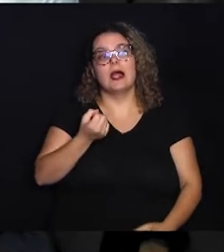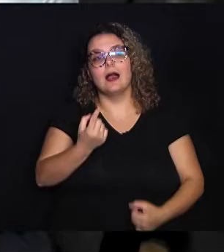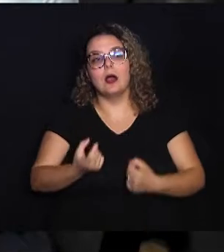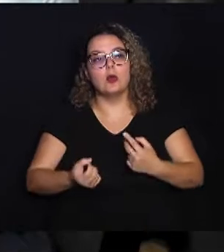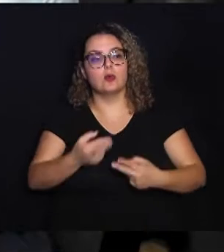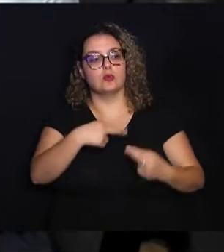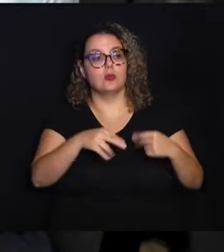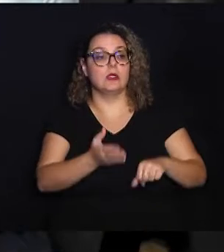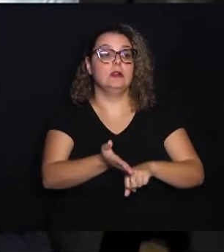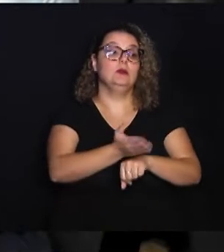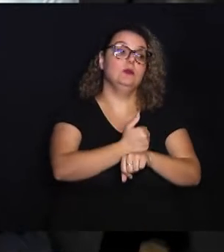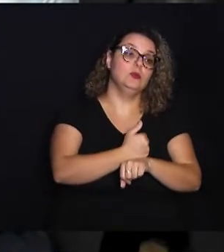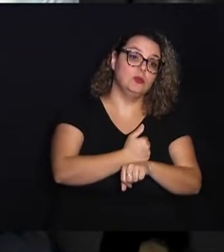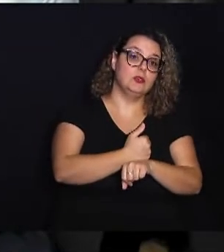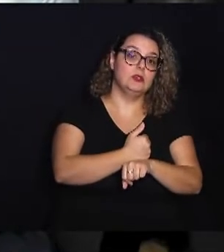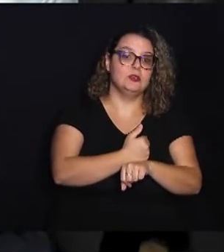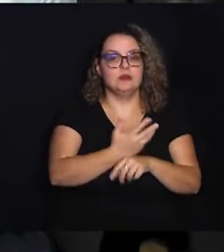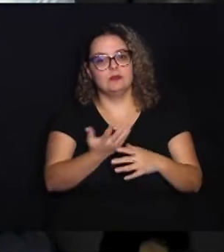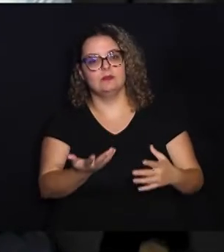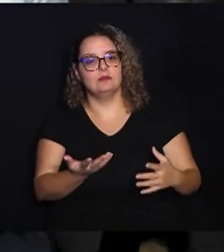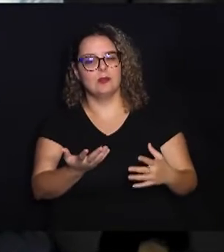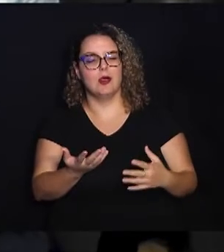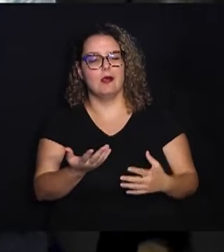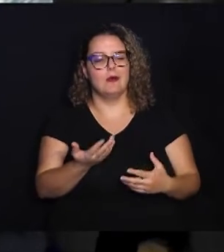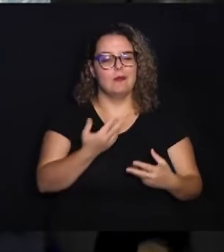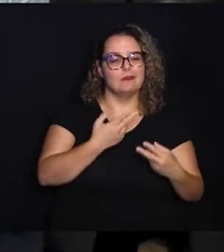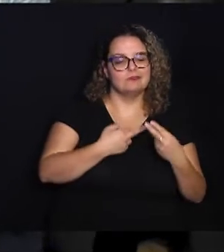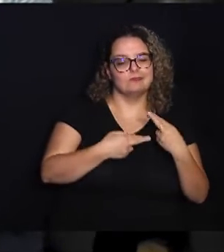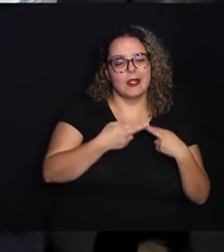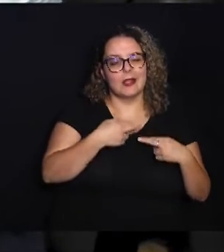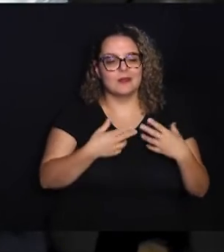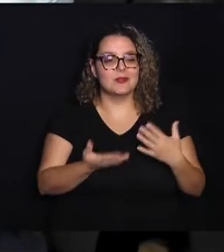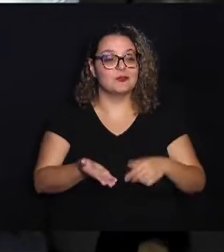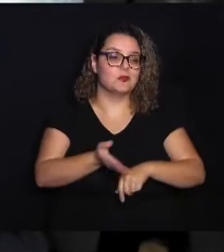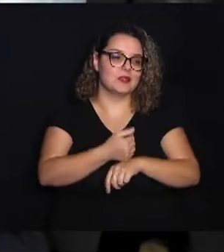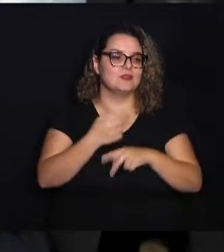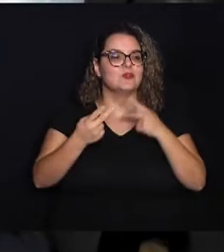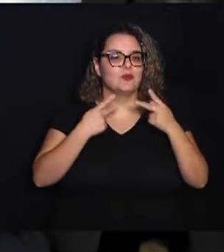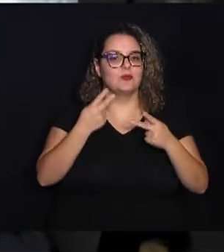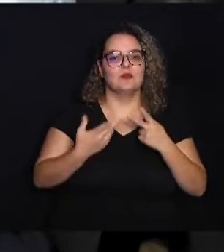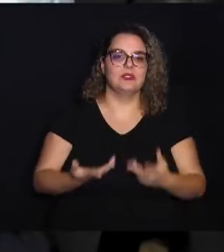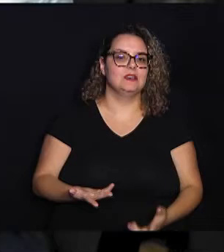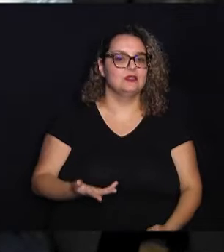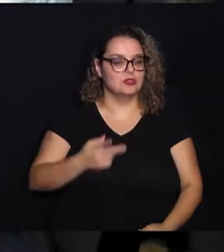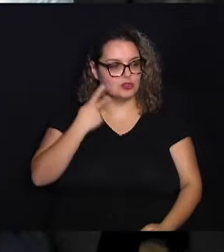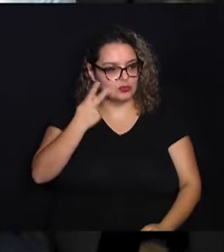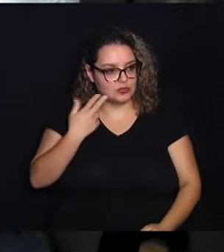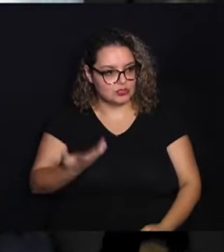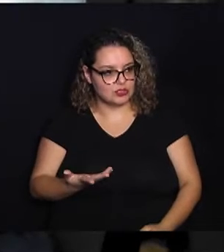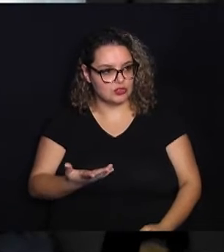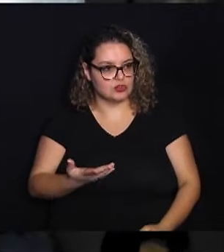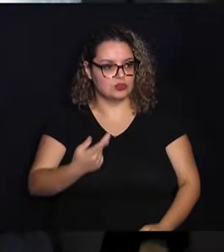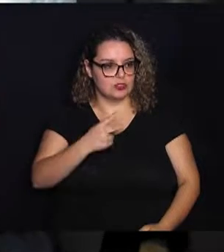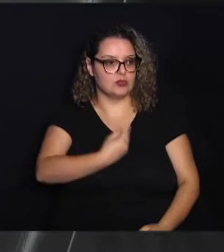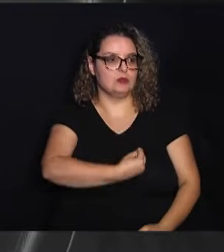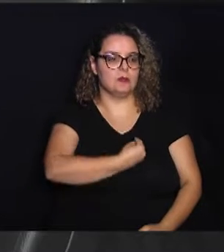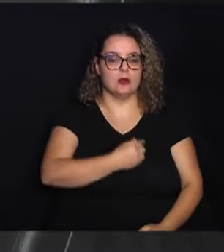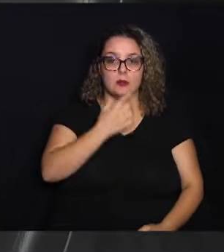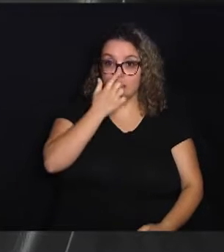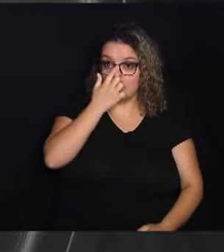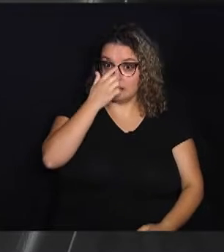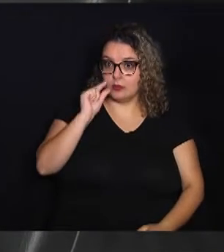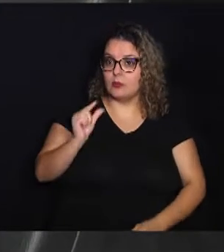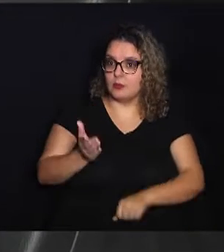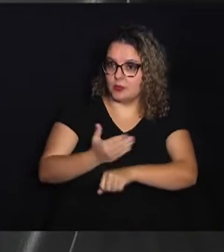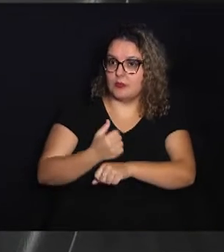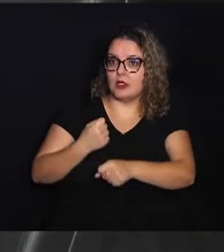relacionamento, algum namoro antes com a política? Como que foi essa questão partidária na sua vida? Foi um pouquinho antes,